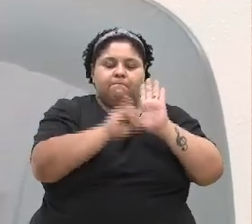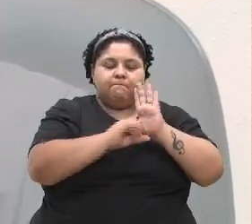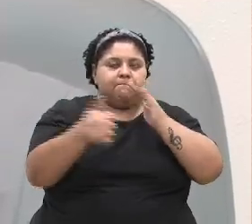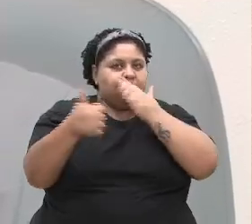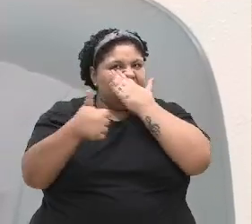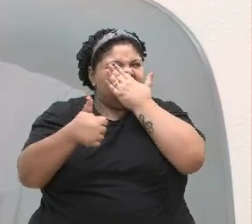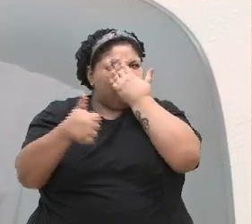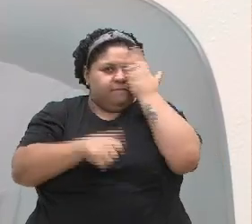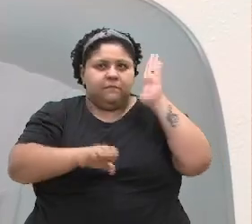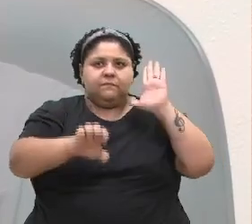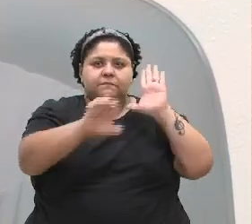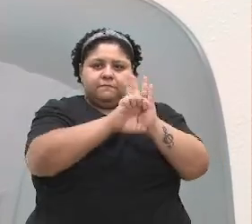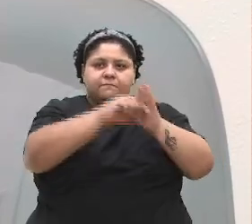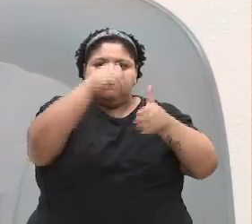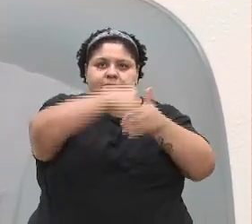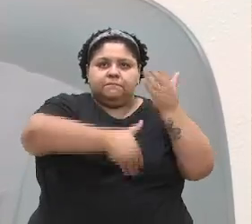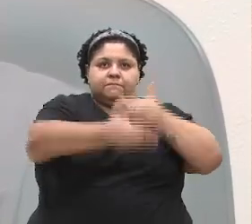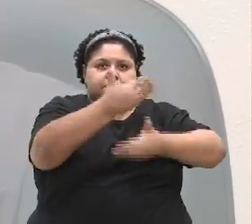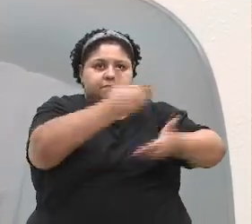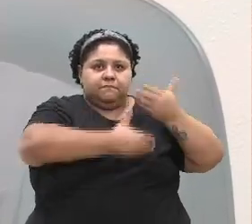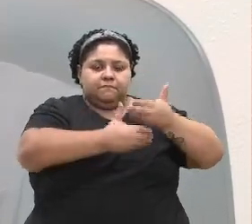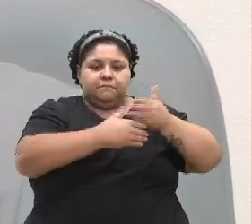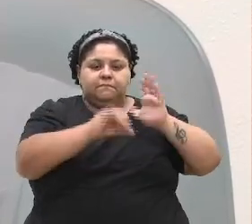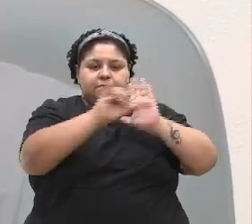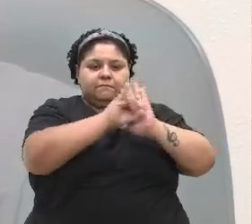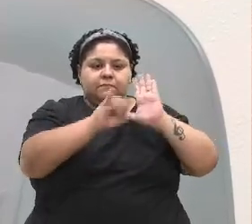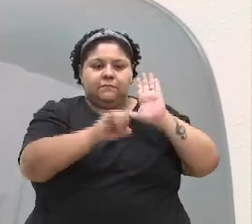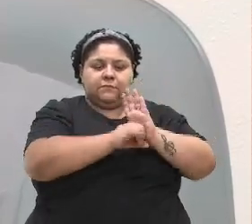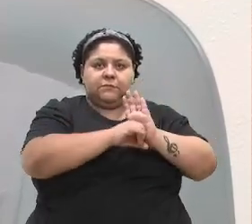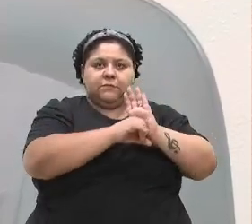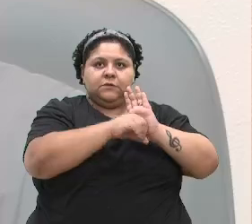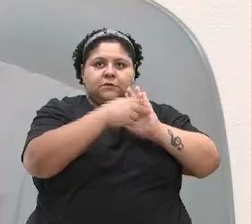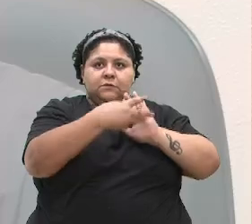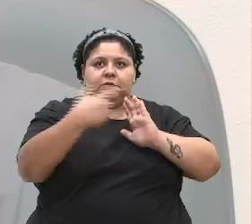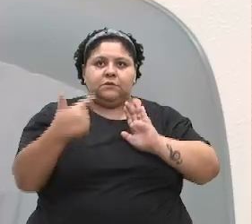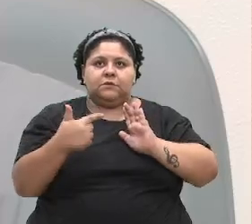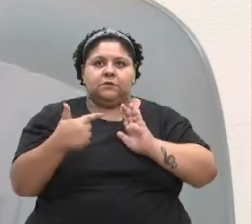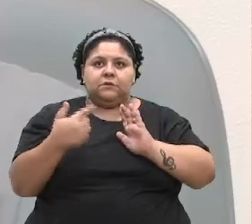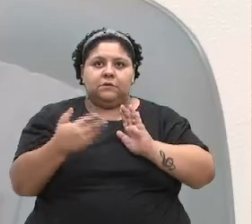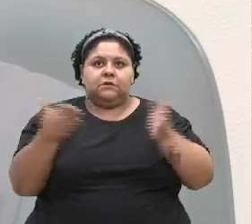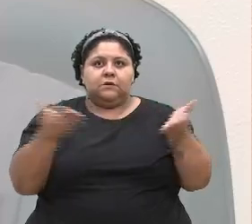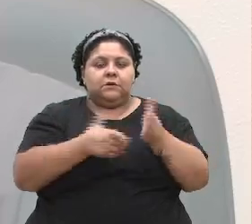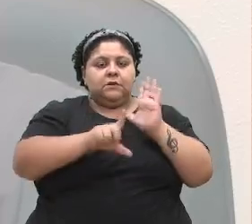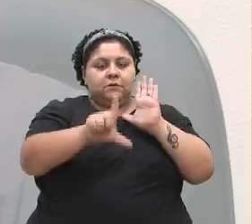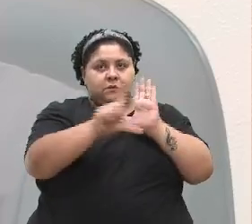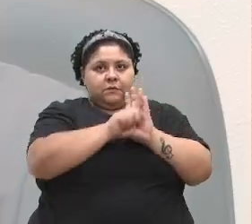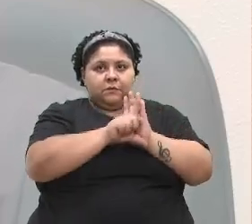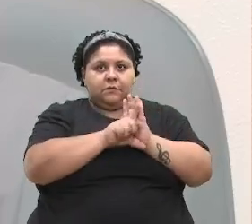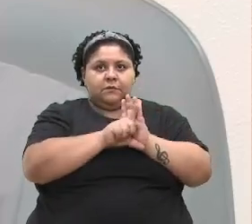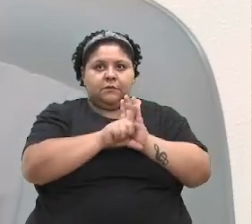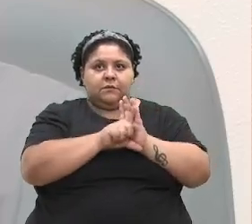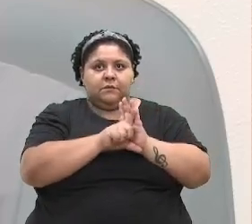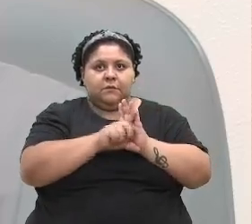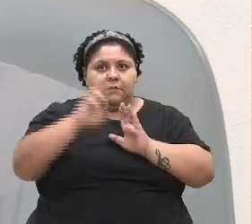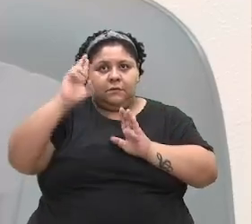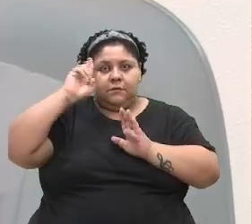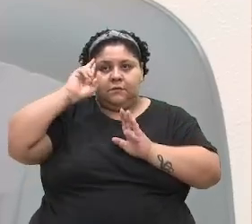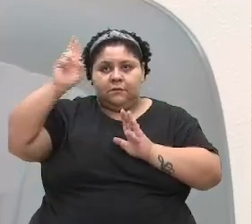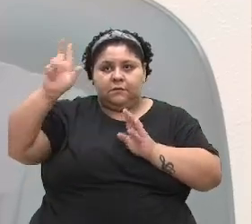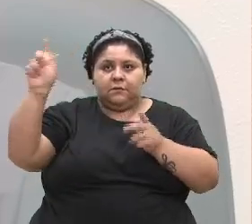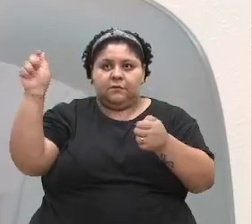às exigências dos incisos 2º e 3º da já referida lei. Quanto aos cargos da diretoria, são